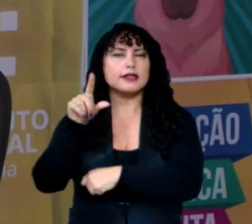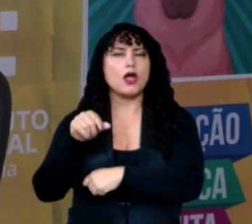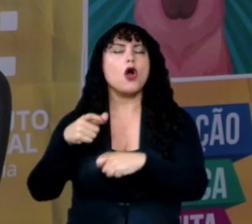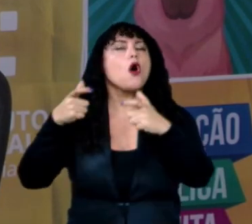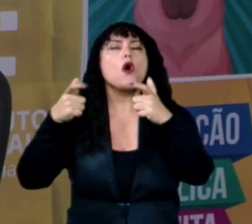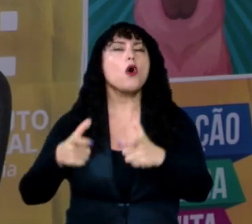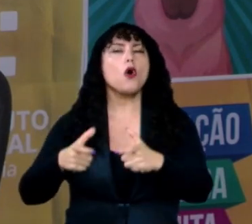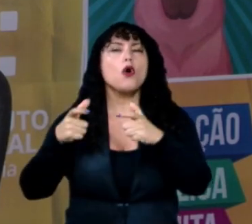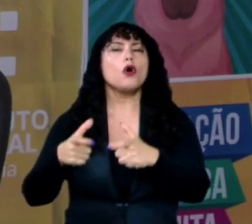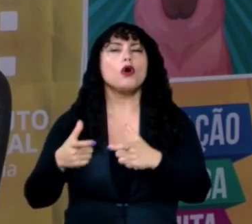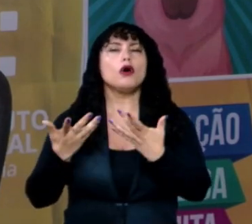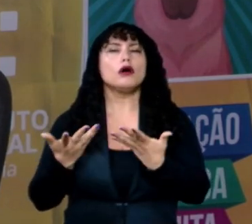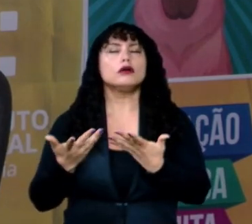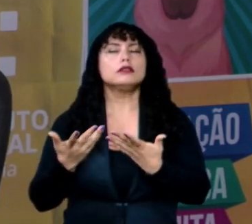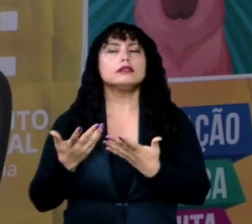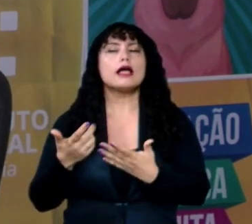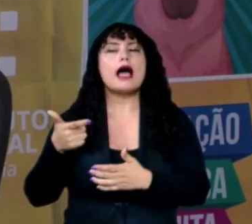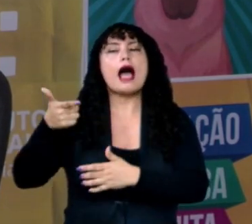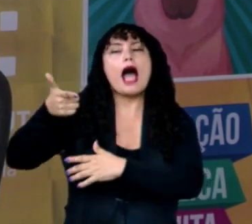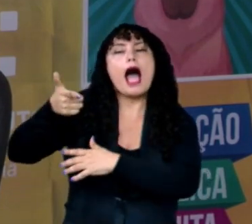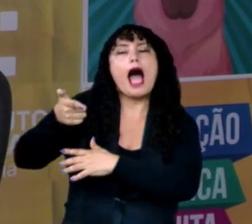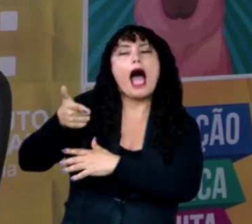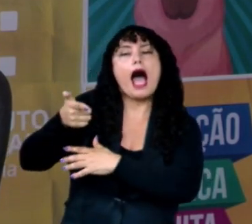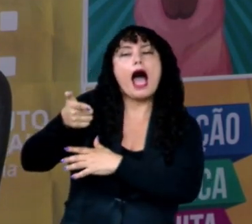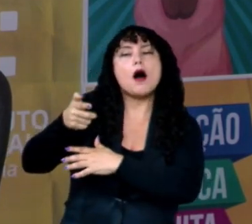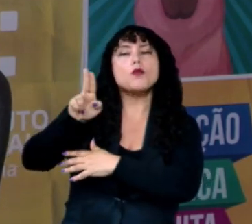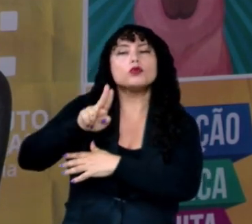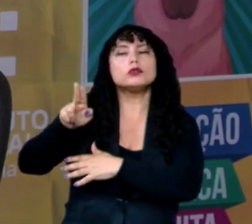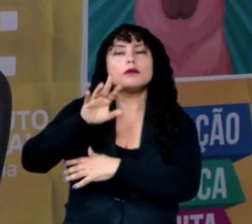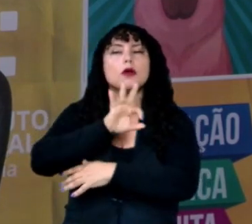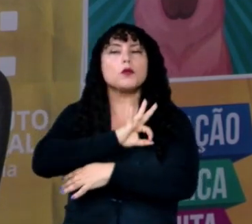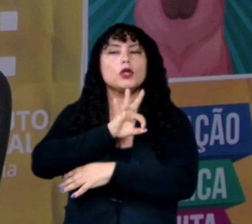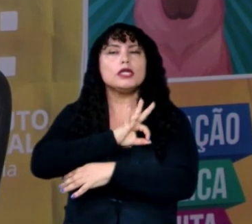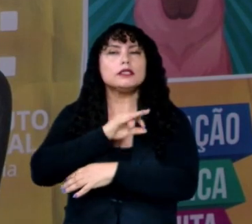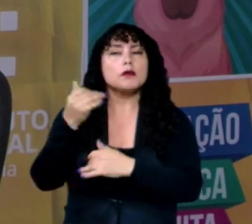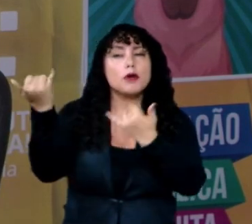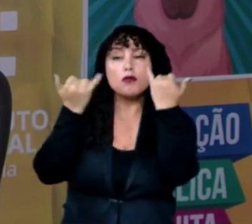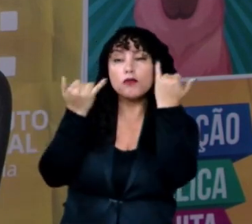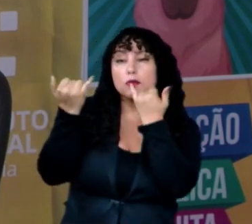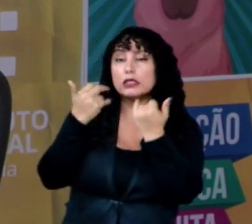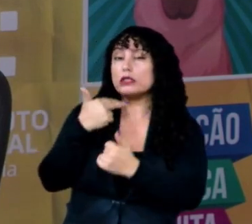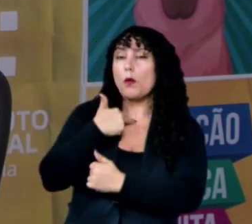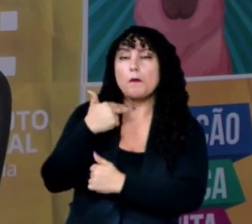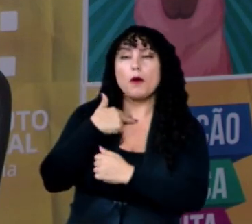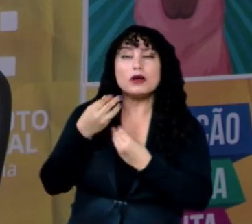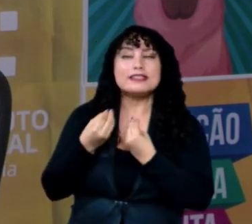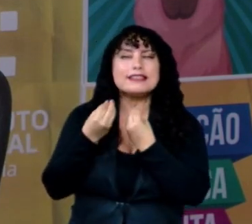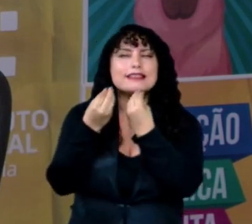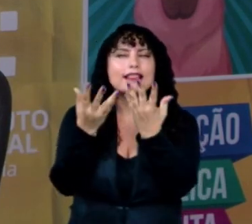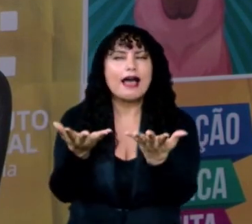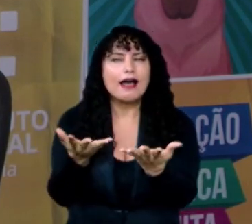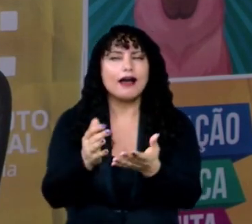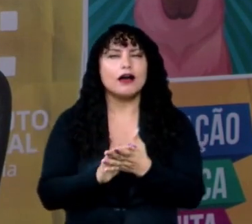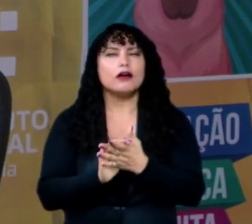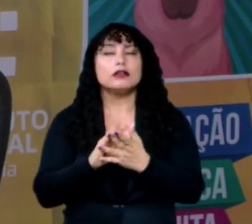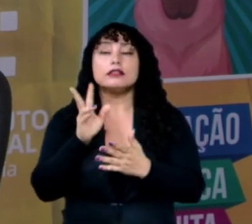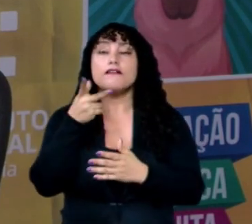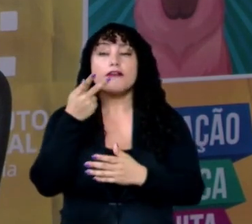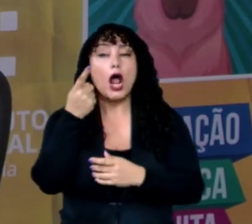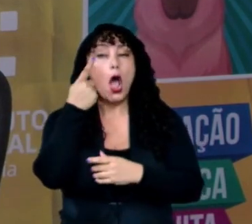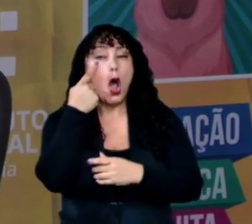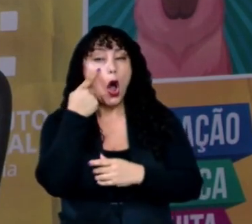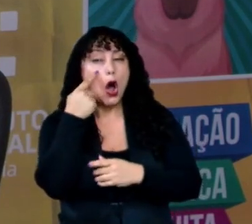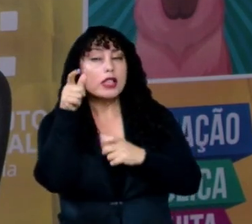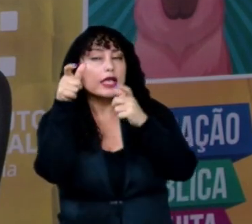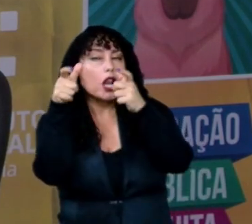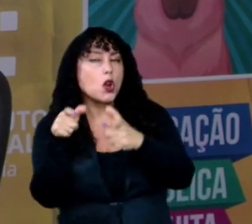onde estão as armas utilizadas pela polícia, né? Esse é um dado que a gente não pode entregar, porque se você diz, olha,